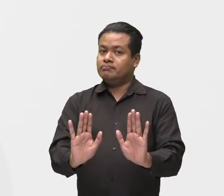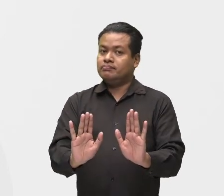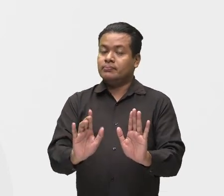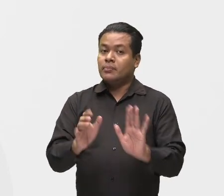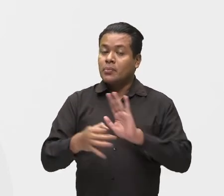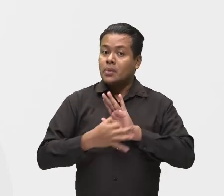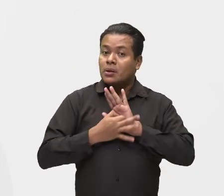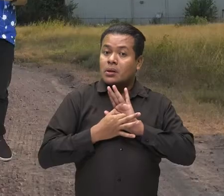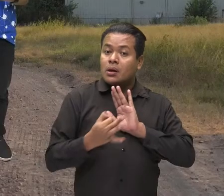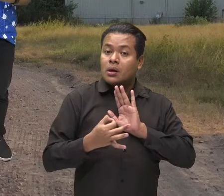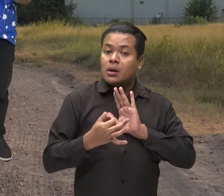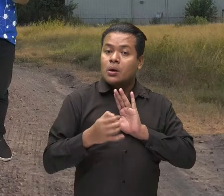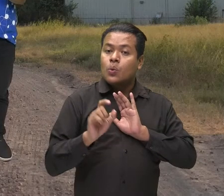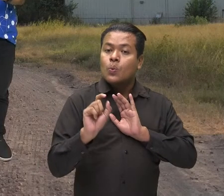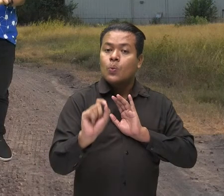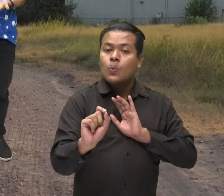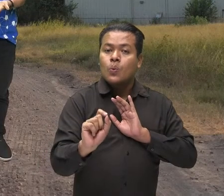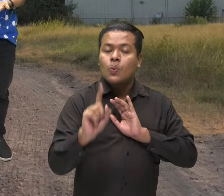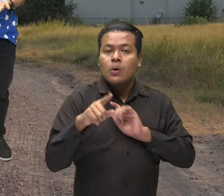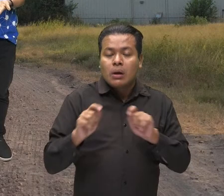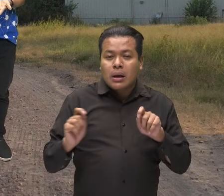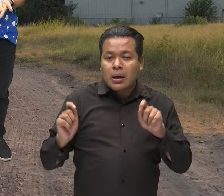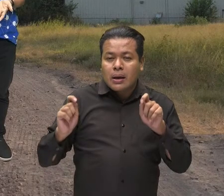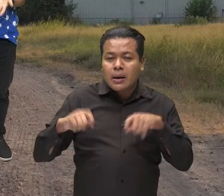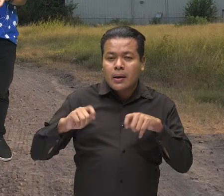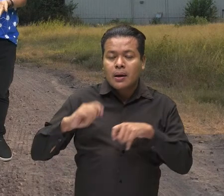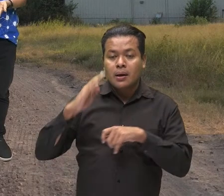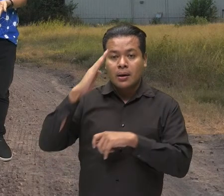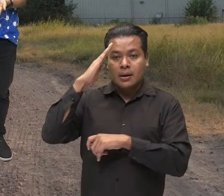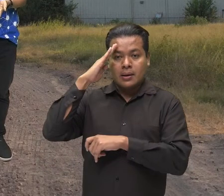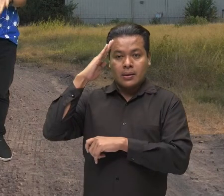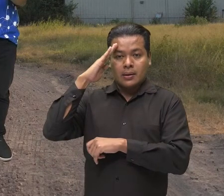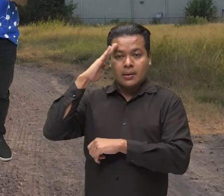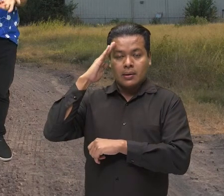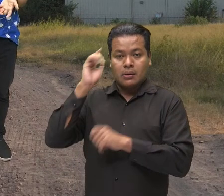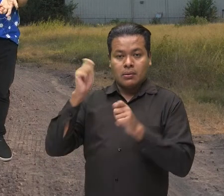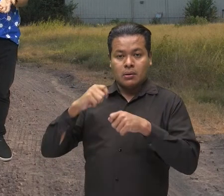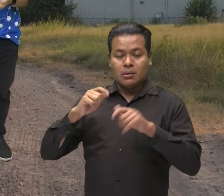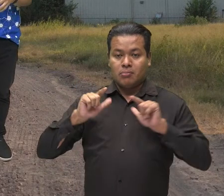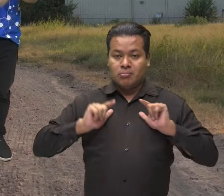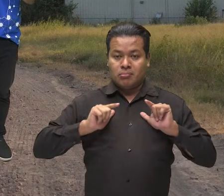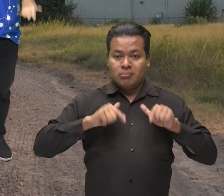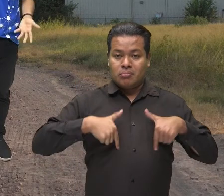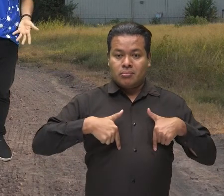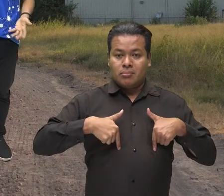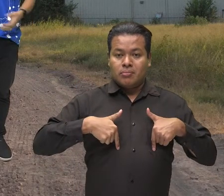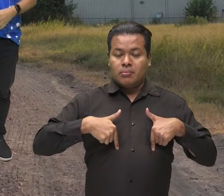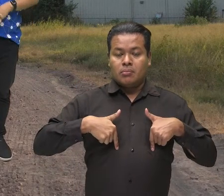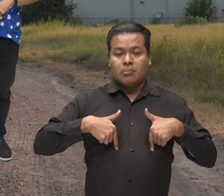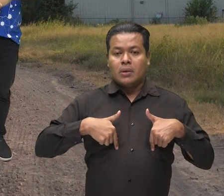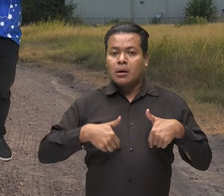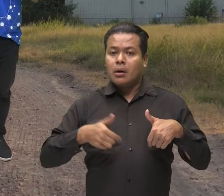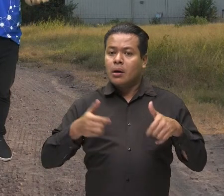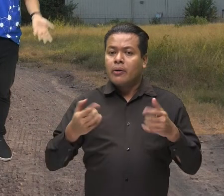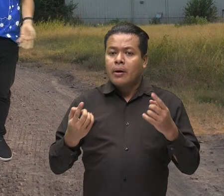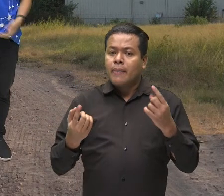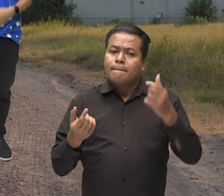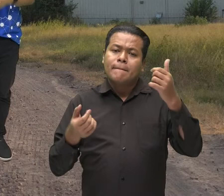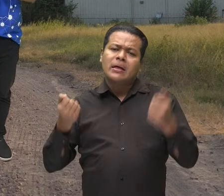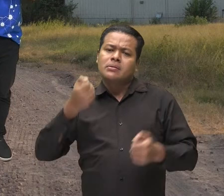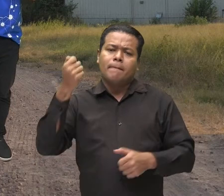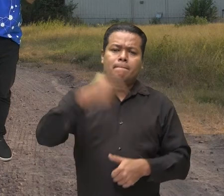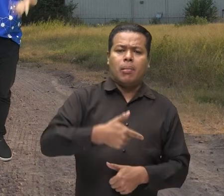que essa charge traz é que a capacidade militar das comunidades árabes da Cisjordânia é muito menor. Tanto dos